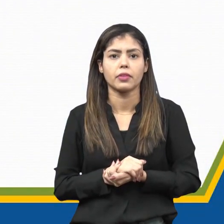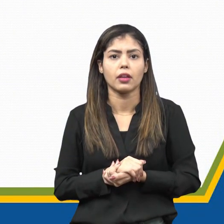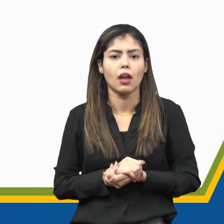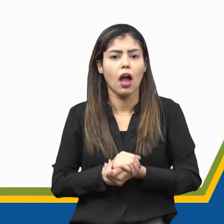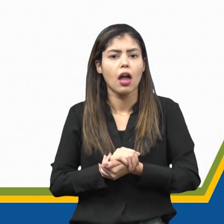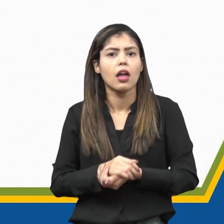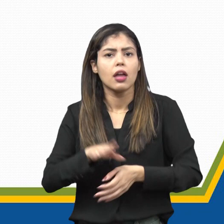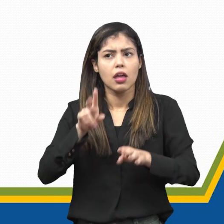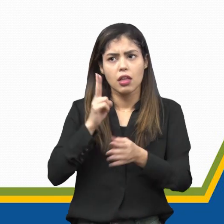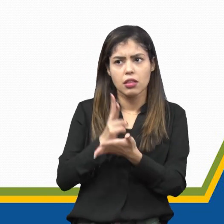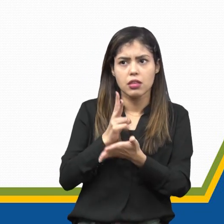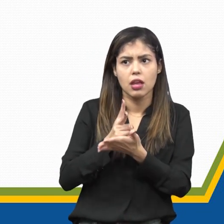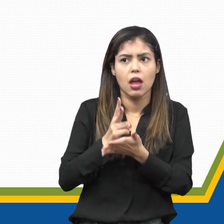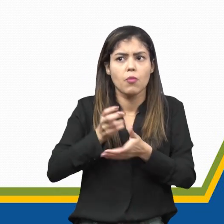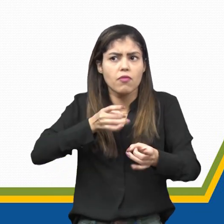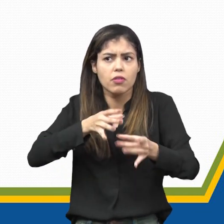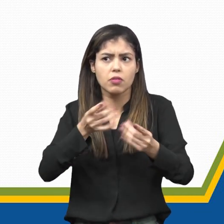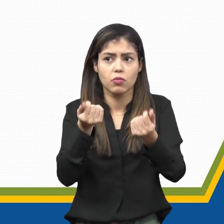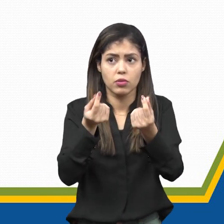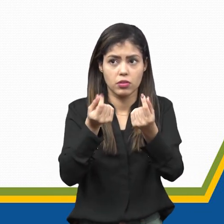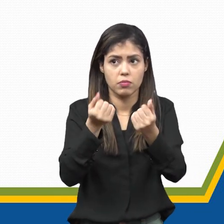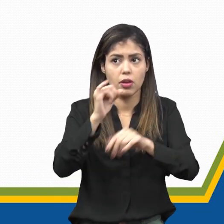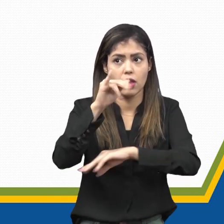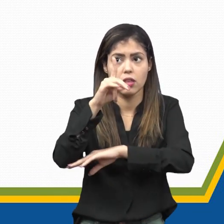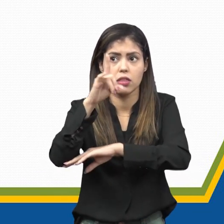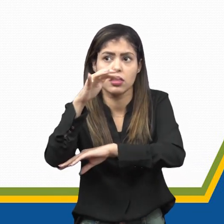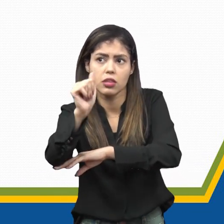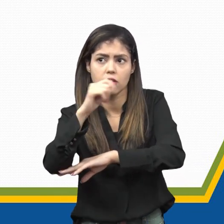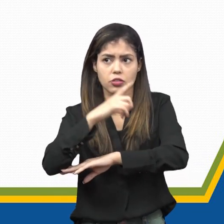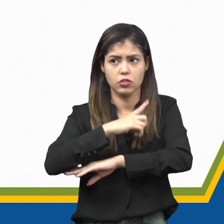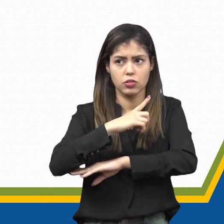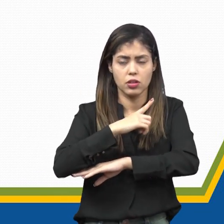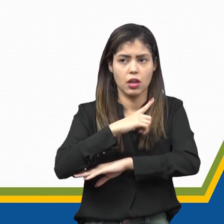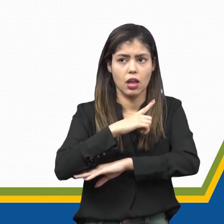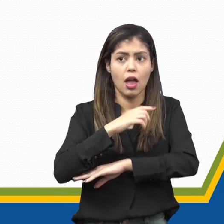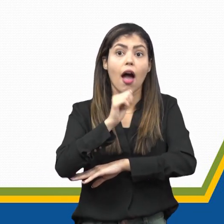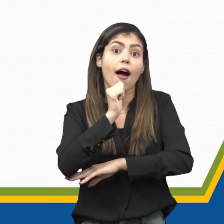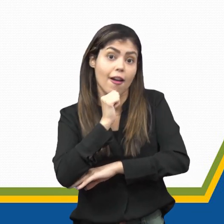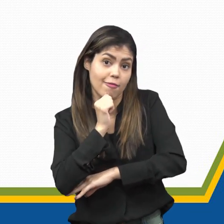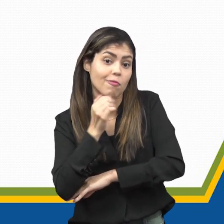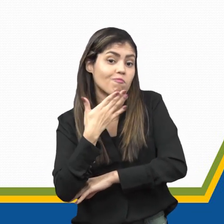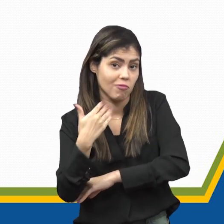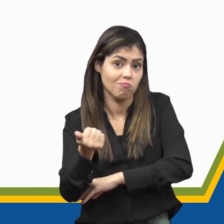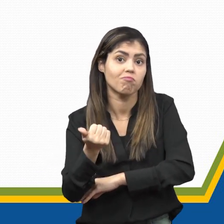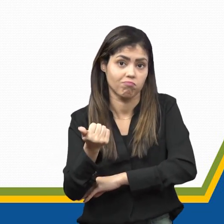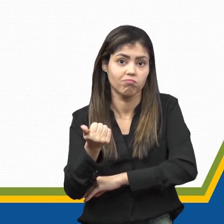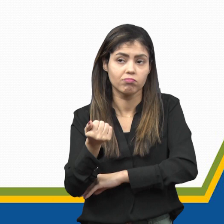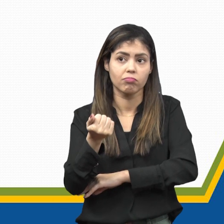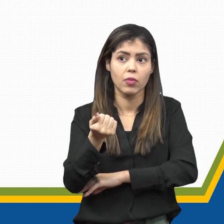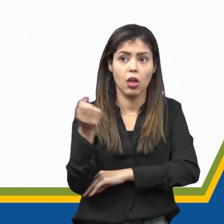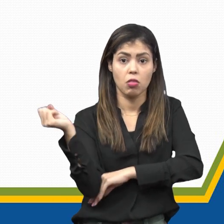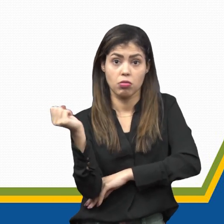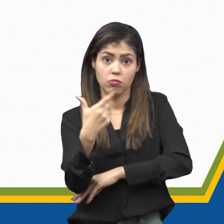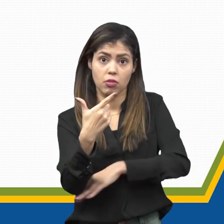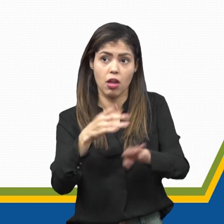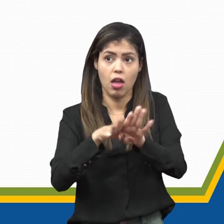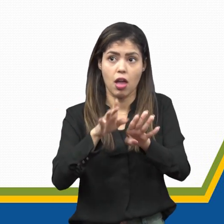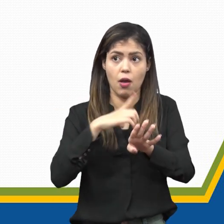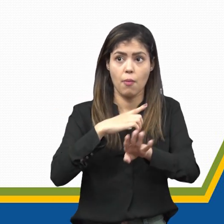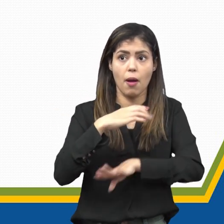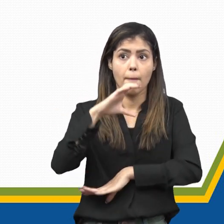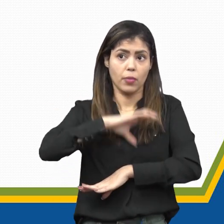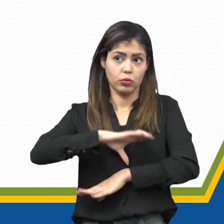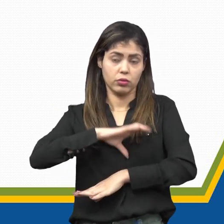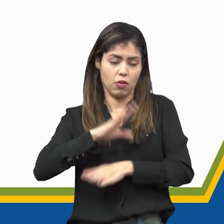o investimento do comércio com as Índias, como eu disse para vocês, né, ainda era mais lucrativo do que para